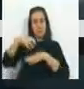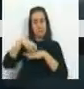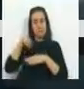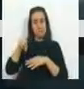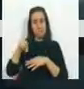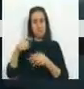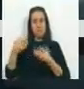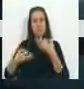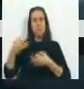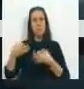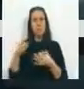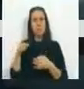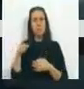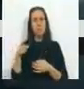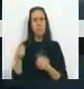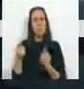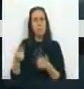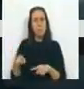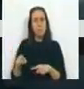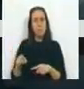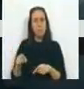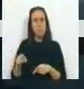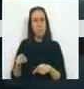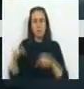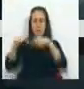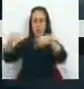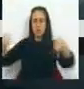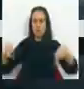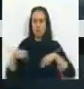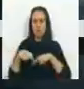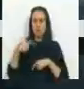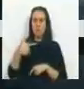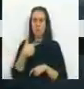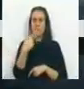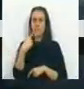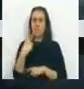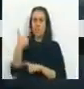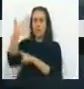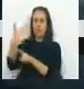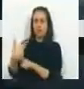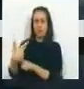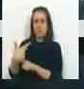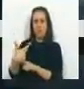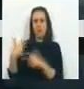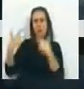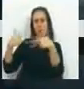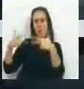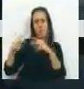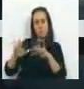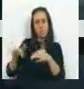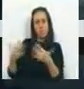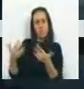tribunais que existem apenas numa sala com uma câmara de televisão, com um aparelho de